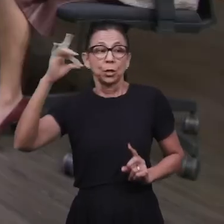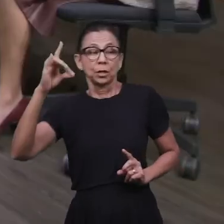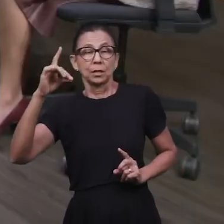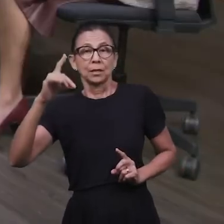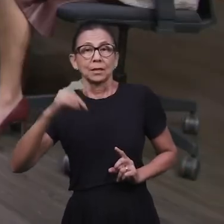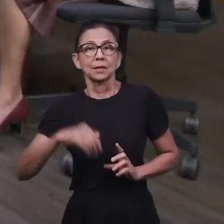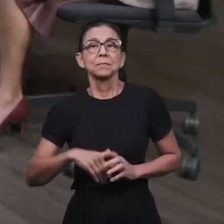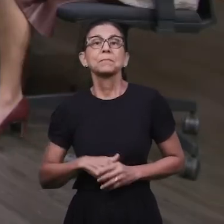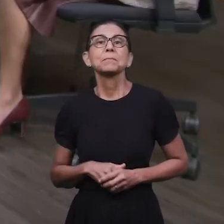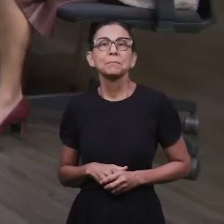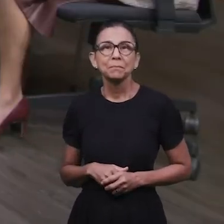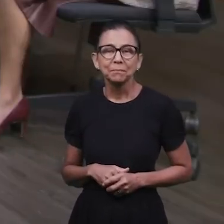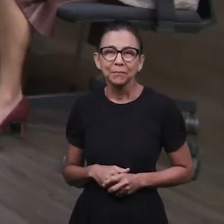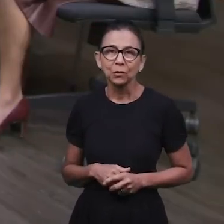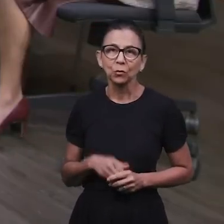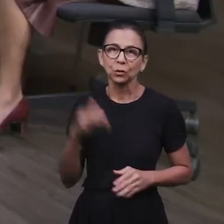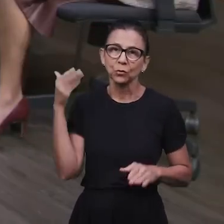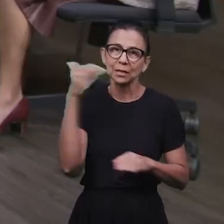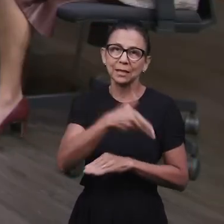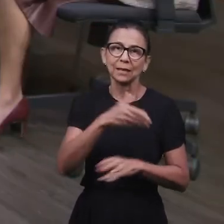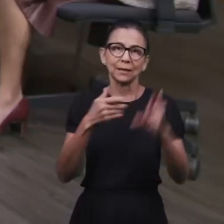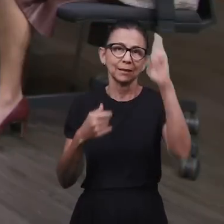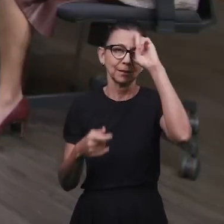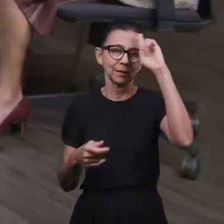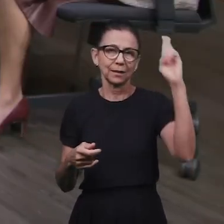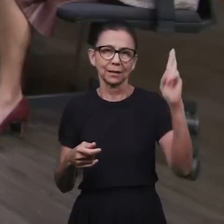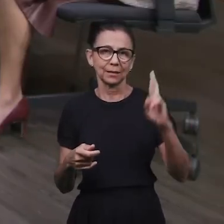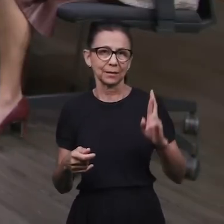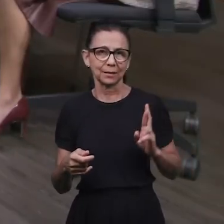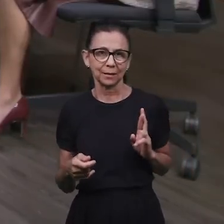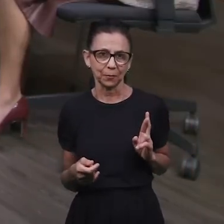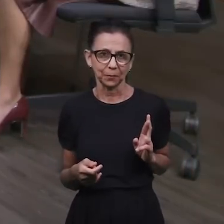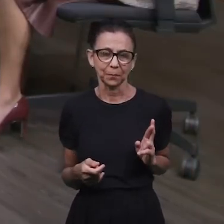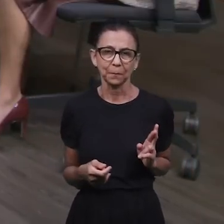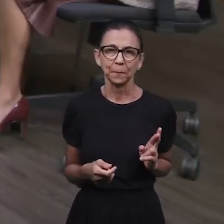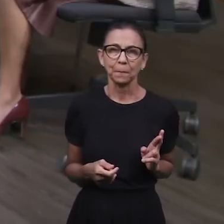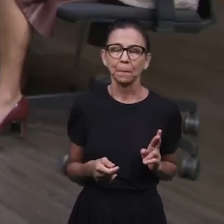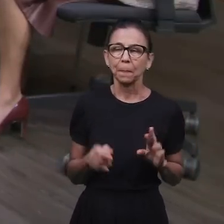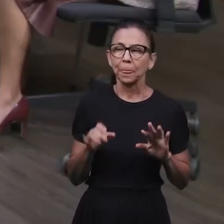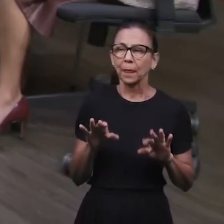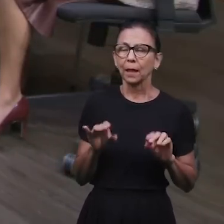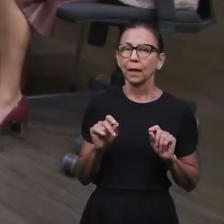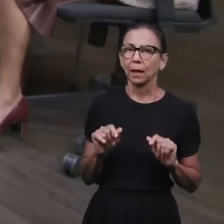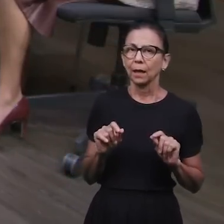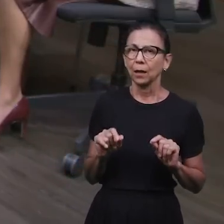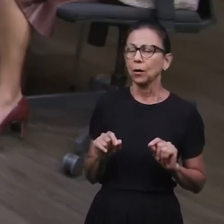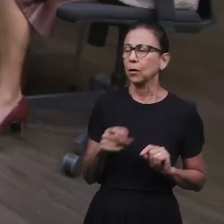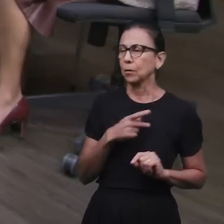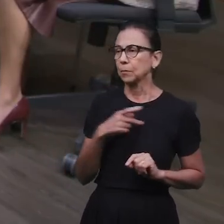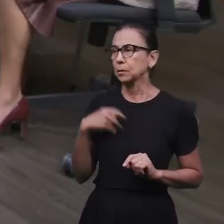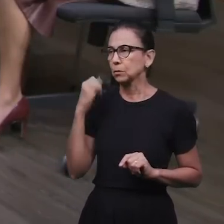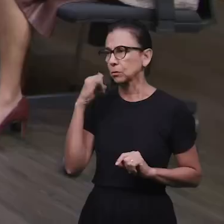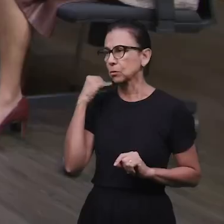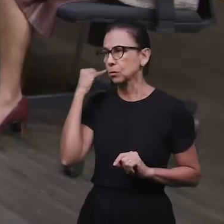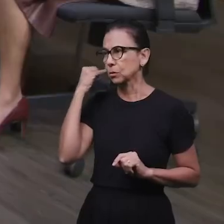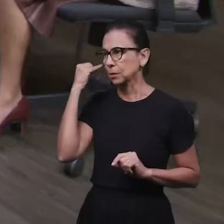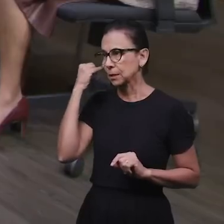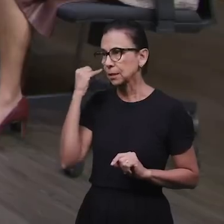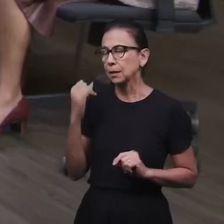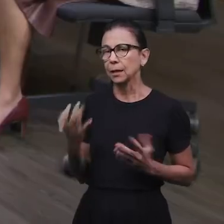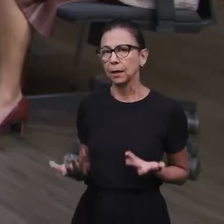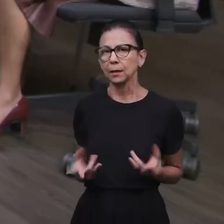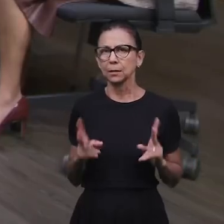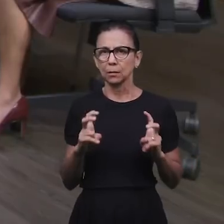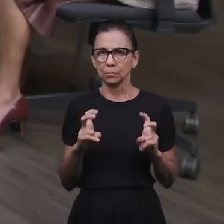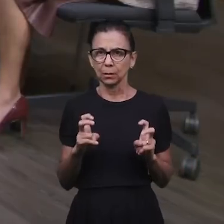Josias, esse é um tema muito delicado, especialmente no meio evangélico. Uhum. Né? Quando você fala do